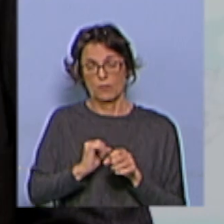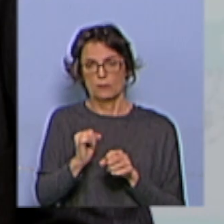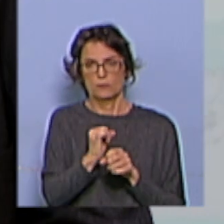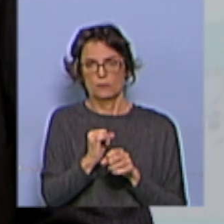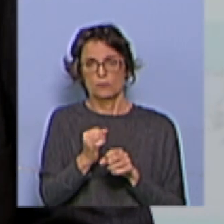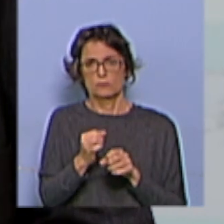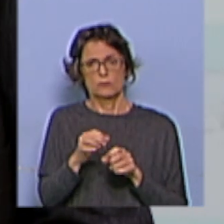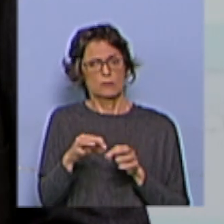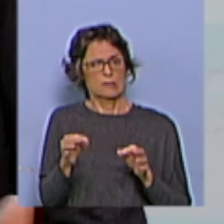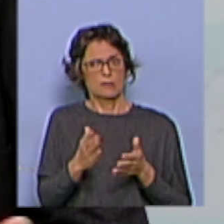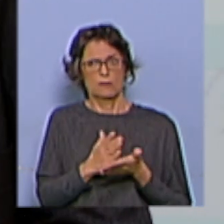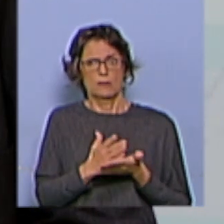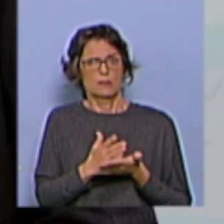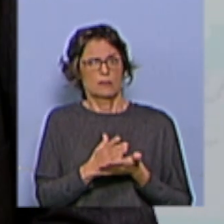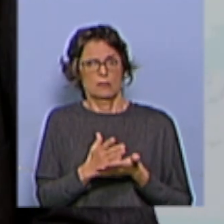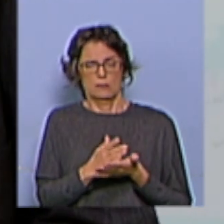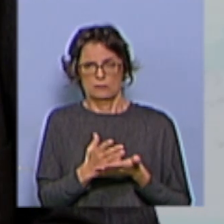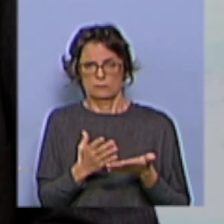Nesse sentido,